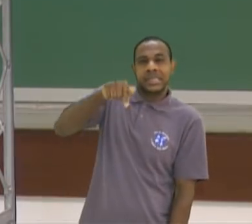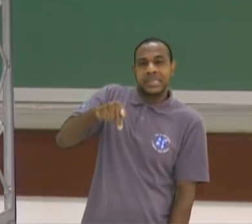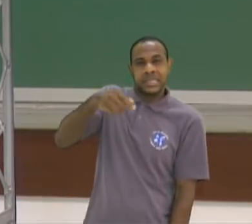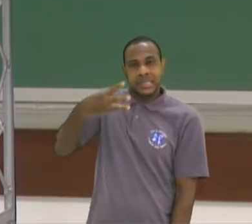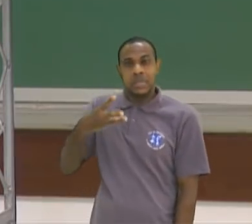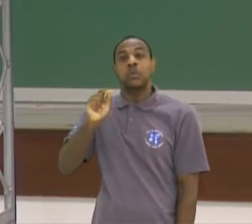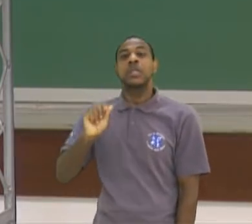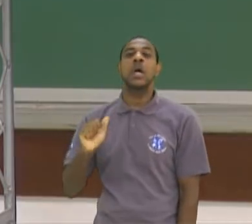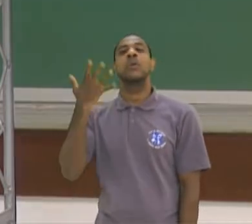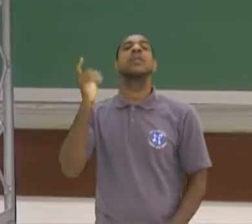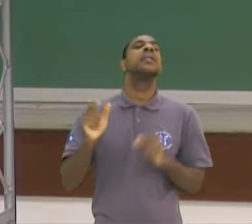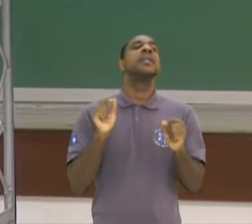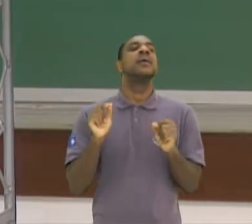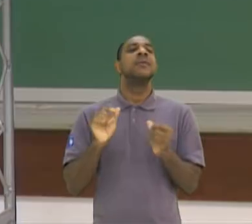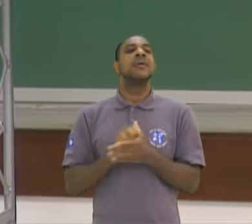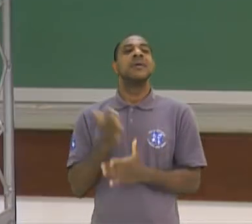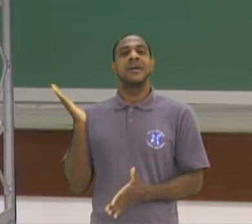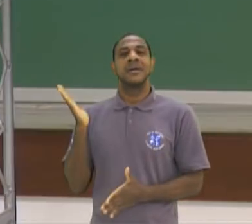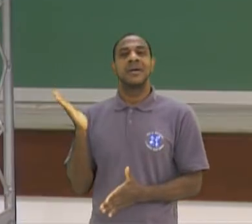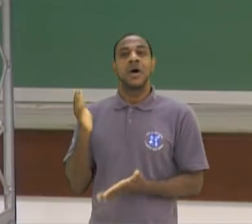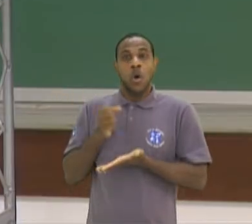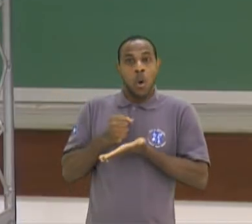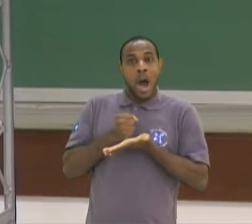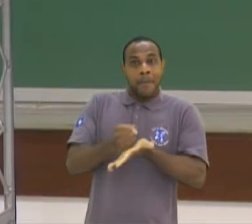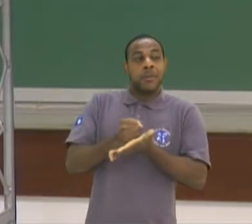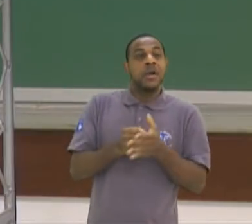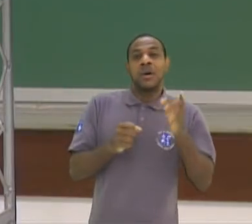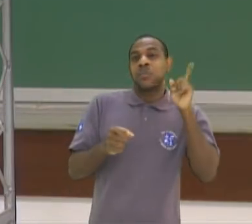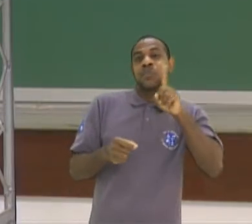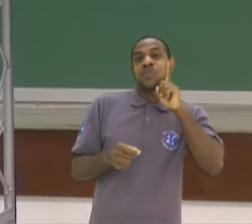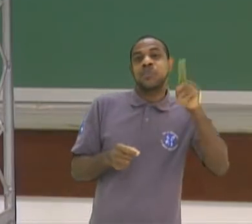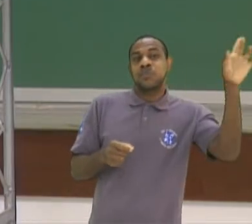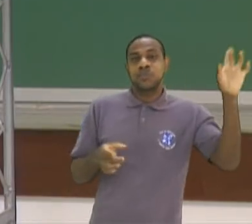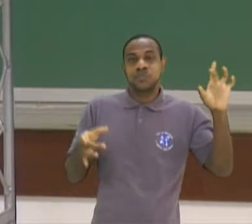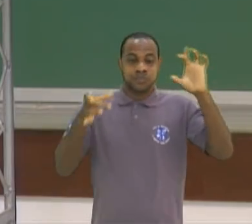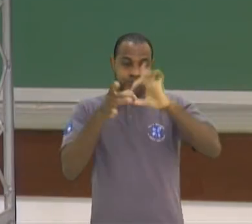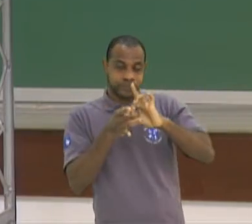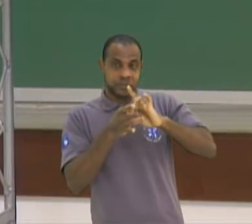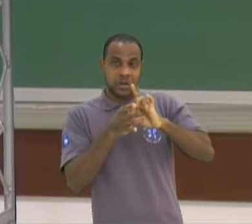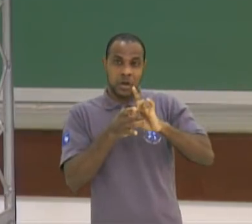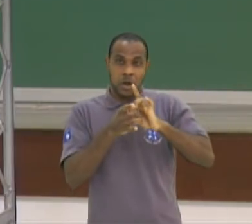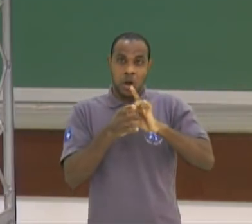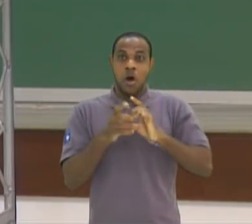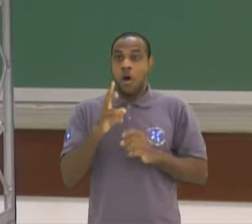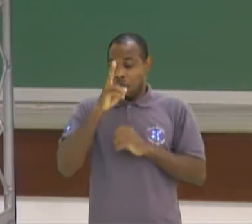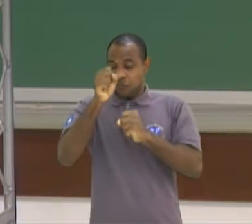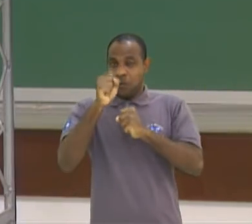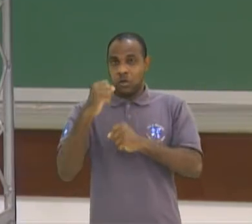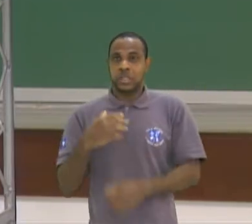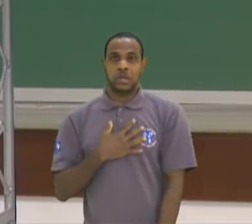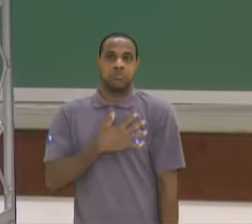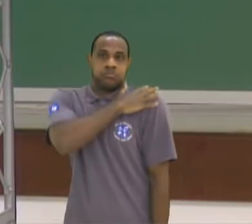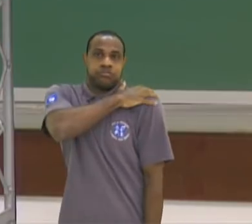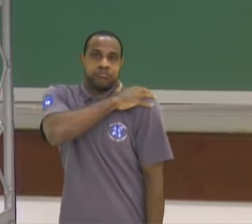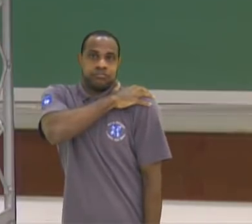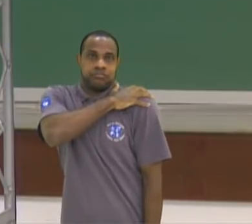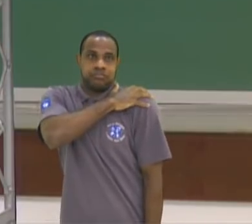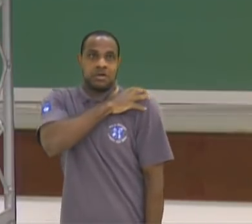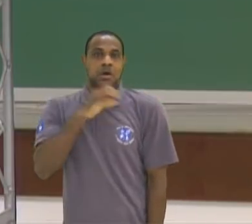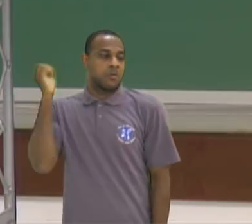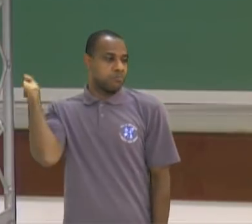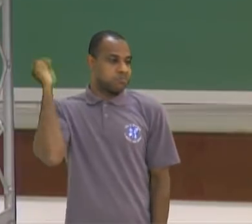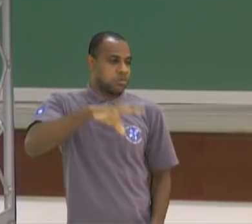1973, neste dia, com o apoio dos Estados Unidos, forças militares chilenas bombardearam